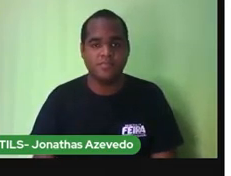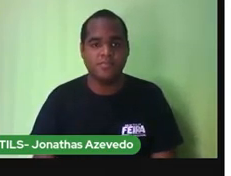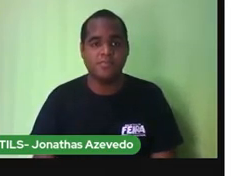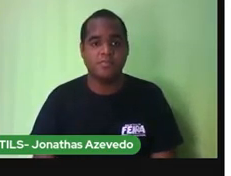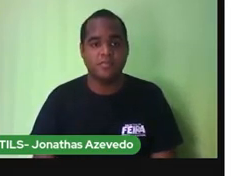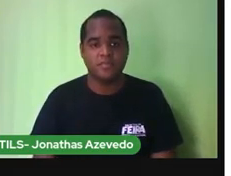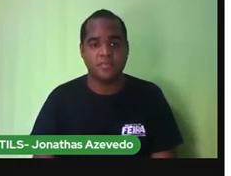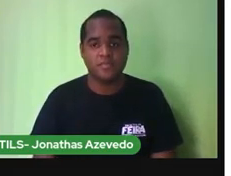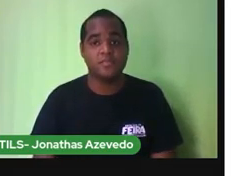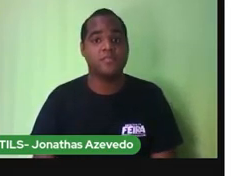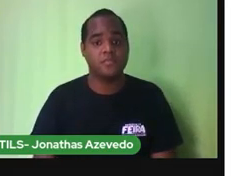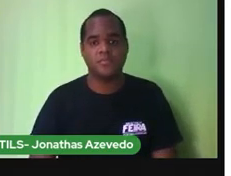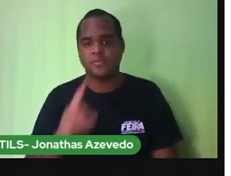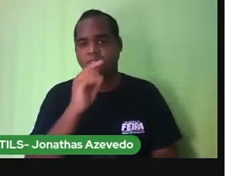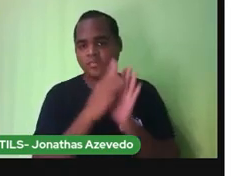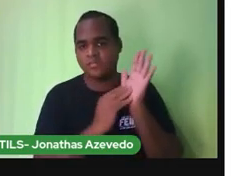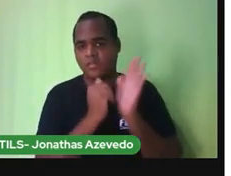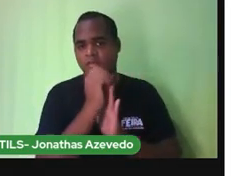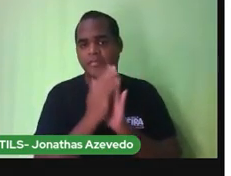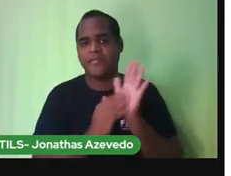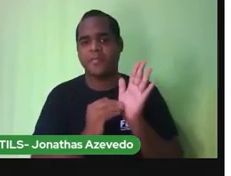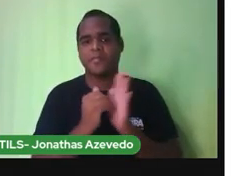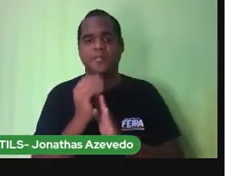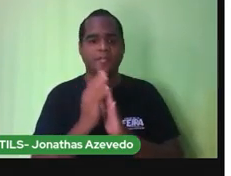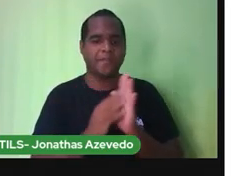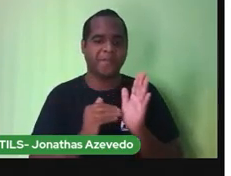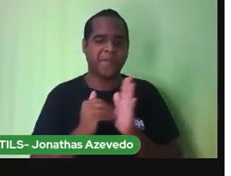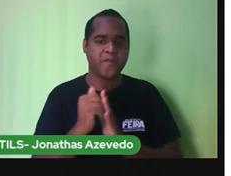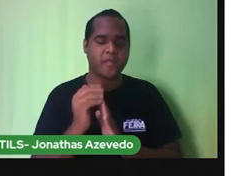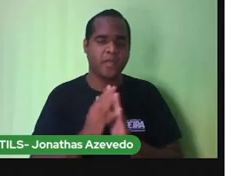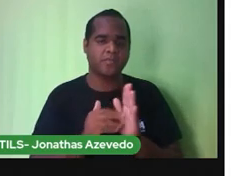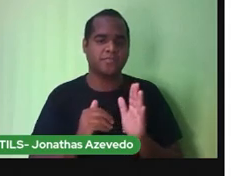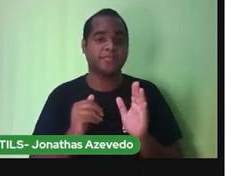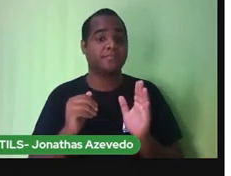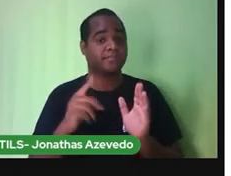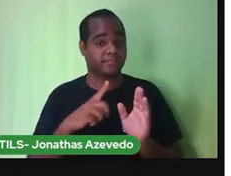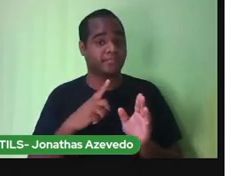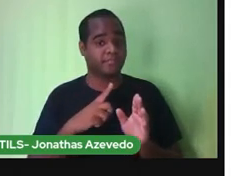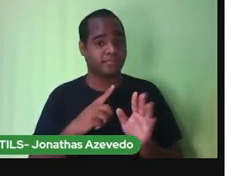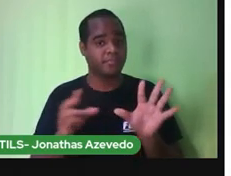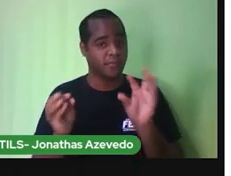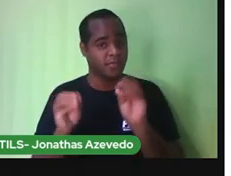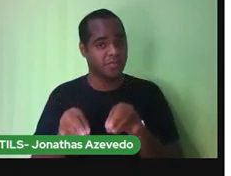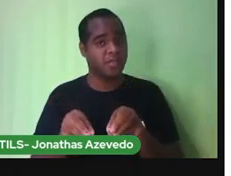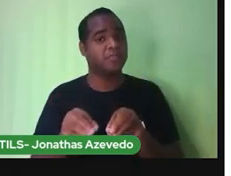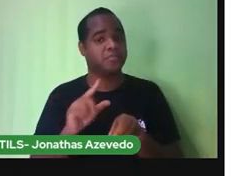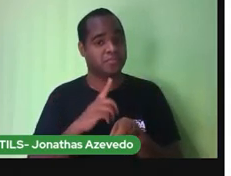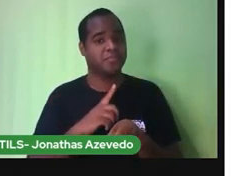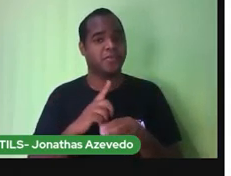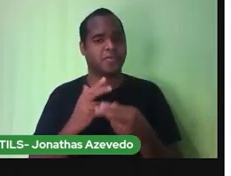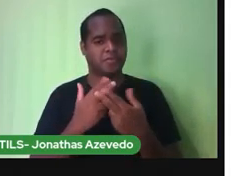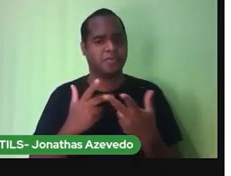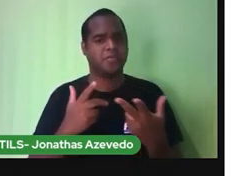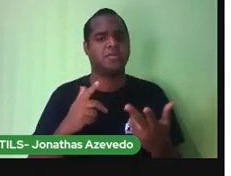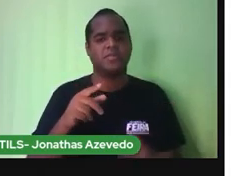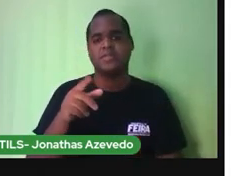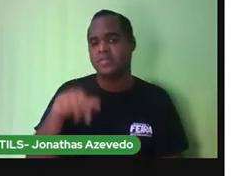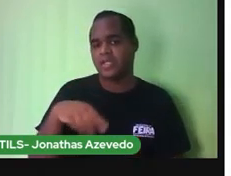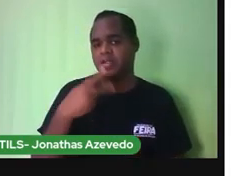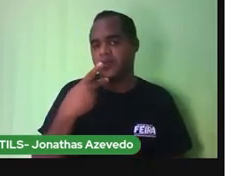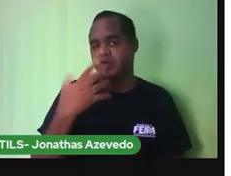se você já pintou as palavrinhas Todas que começam com a letrinha não que tem a letra P